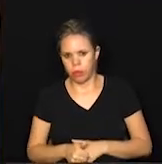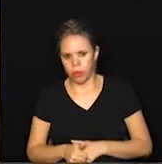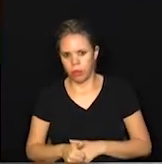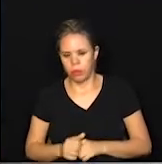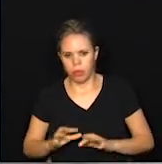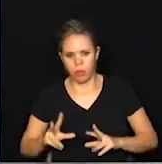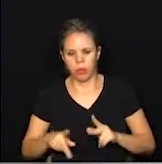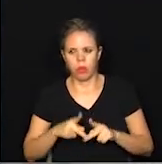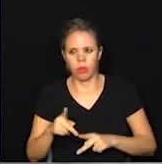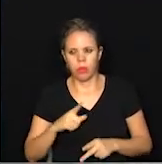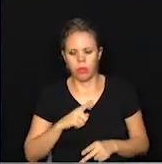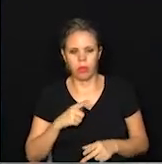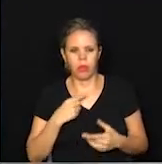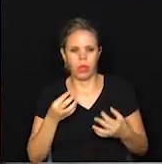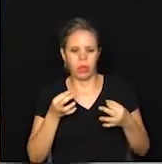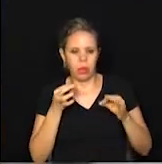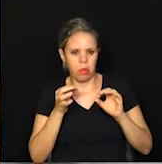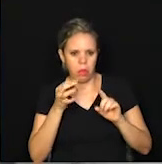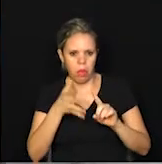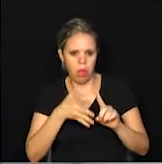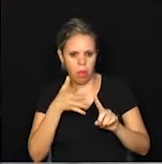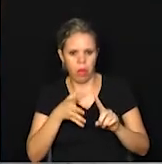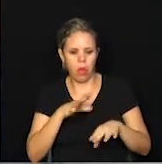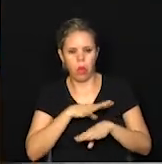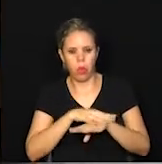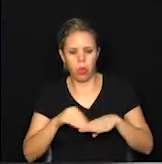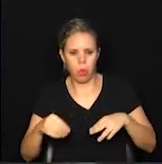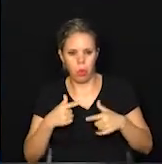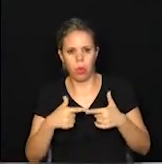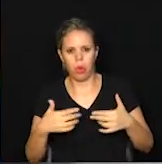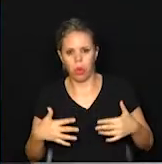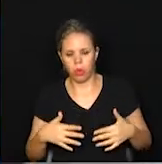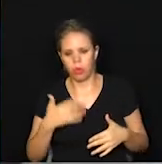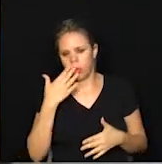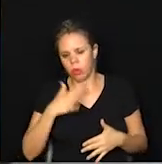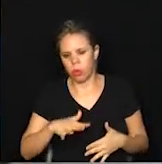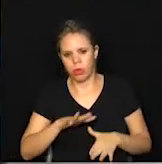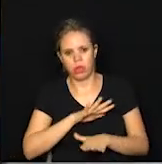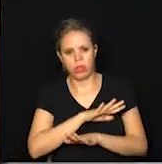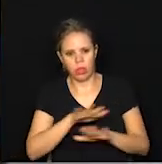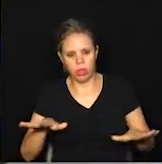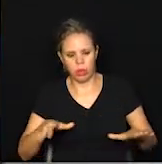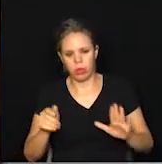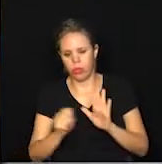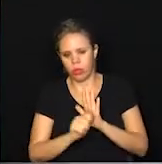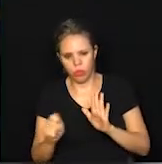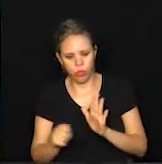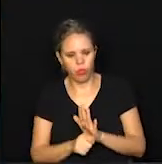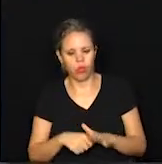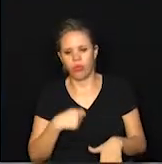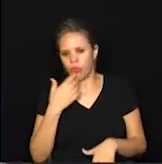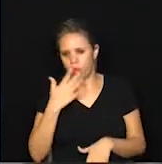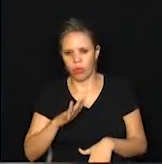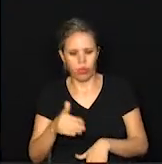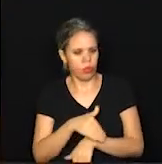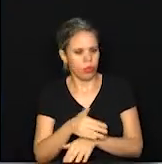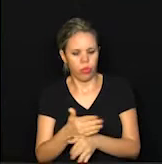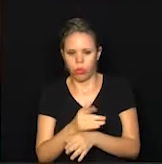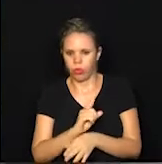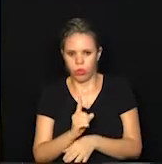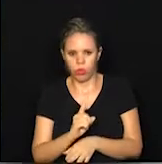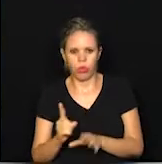Todo mundo tem discurso, esporte cura calo, esporte tira a criança da droga, esporte tira a criança da rua. Mas com um orçamento